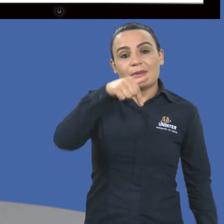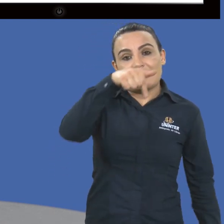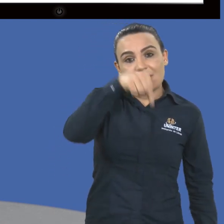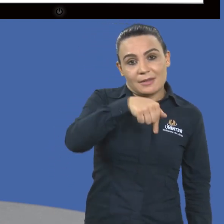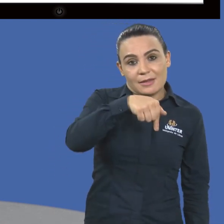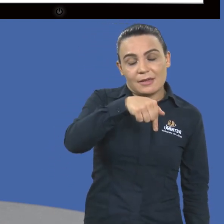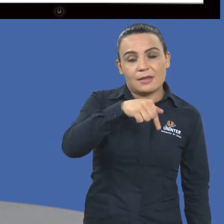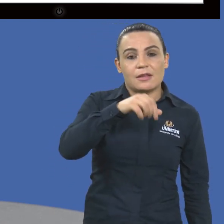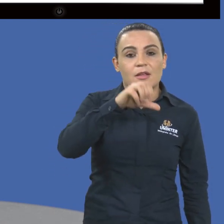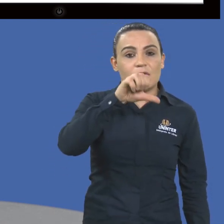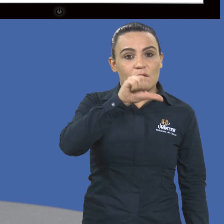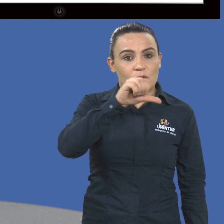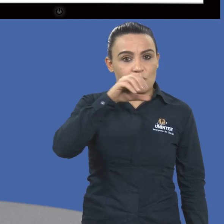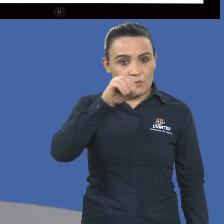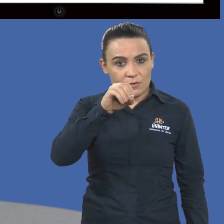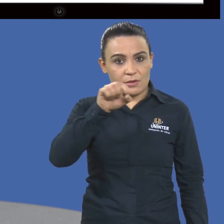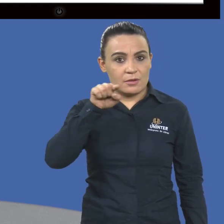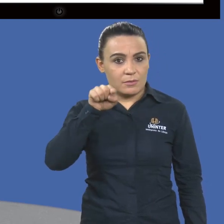exemplo, o CID